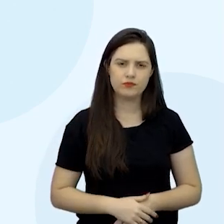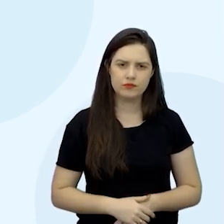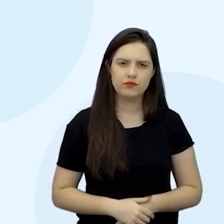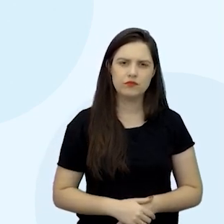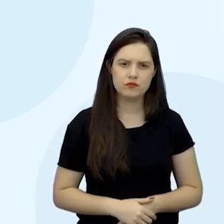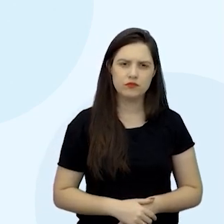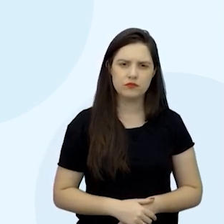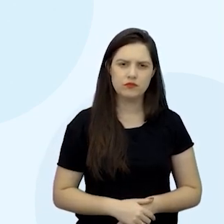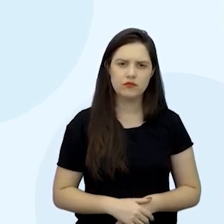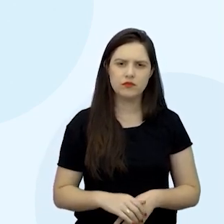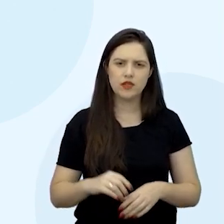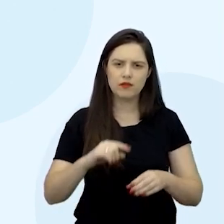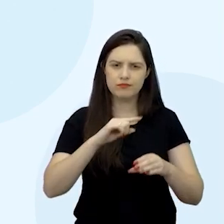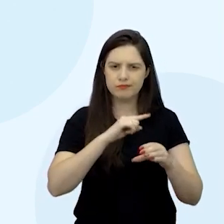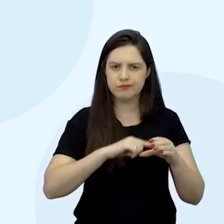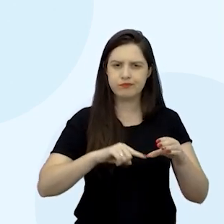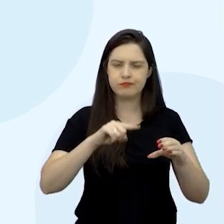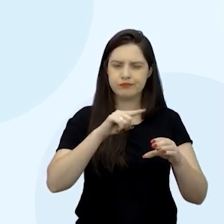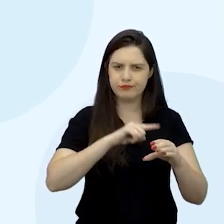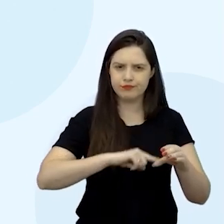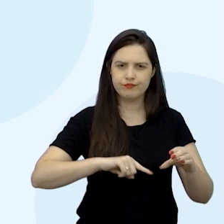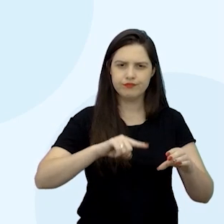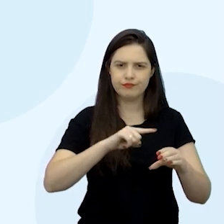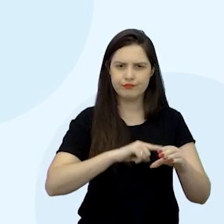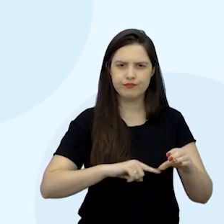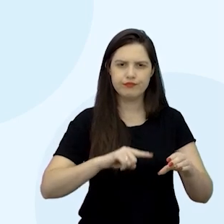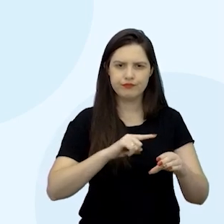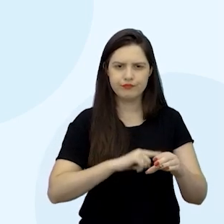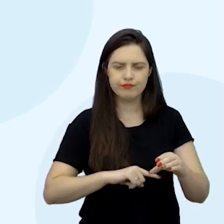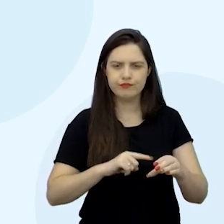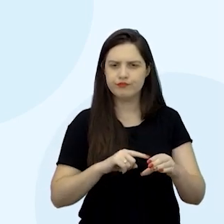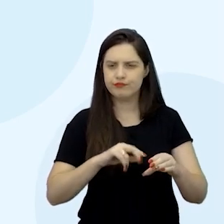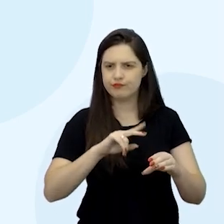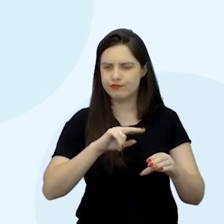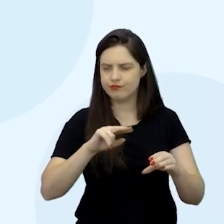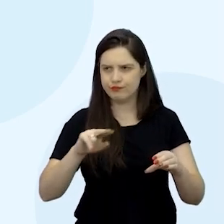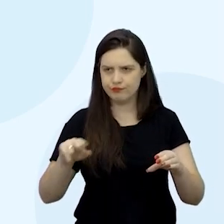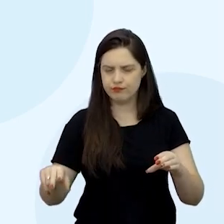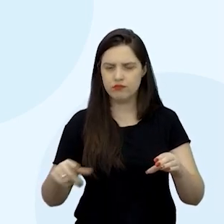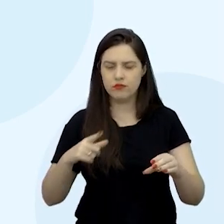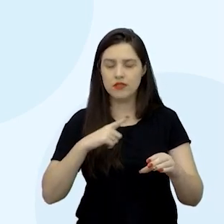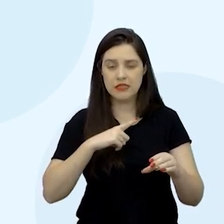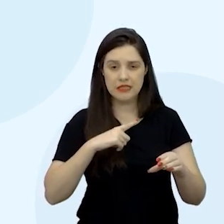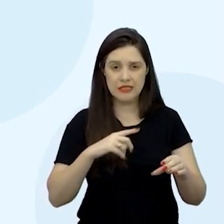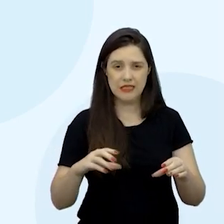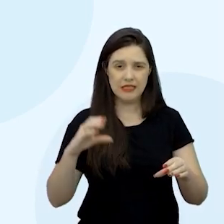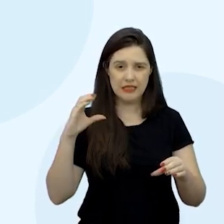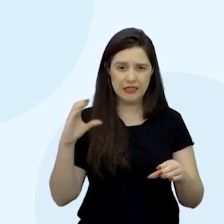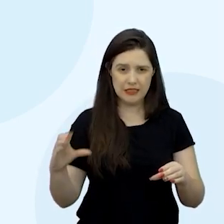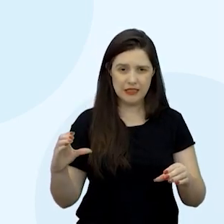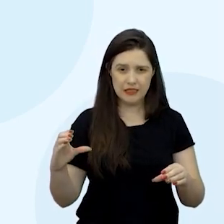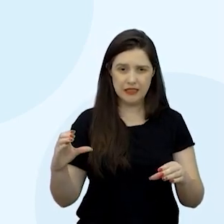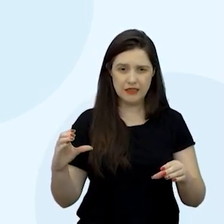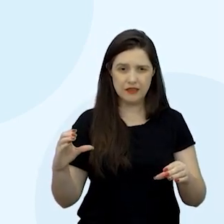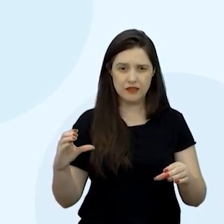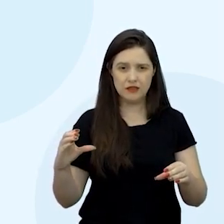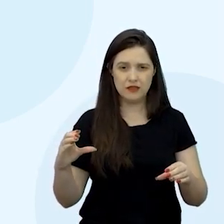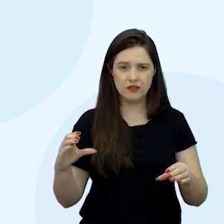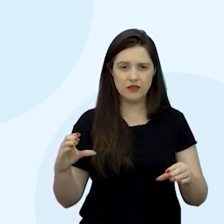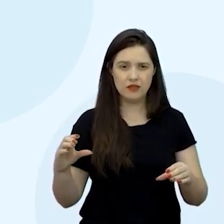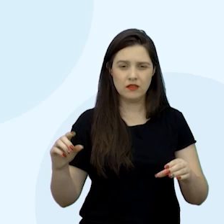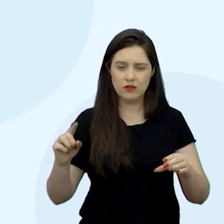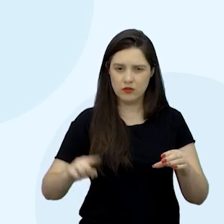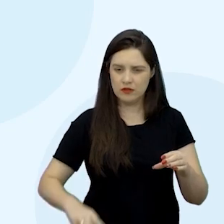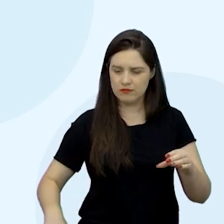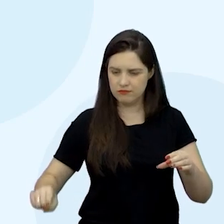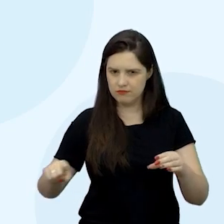acho que 23,5 graus. No caso, o polo norte magnético, tá? E aqui são as linhas de campo, né, a linha de indução de campo